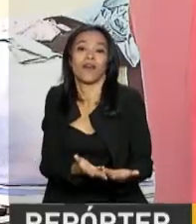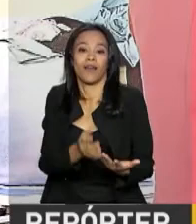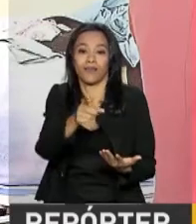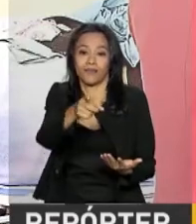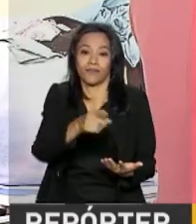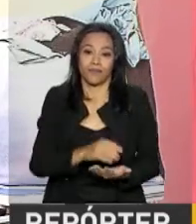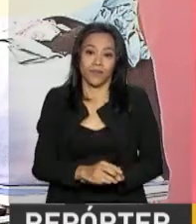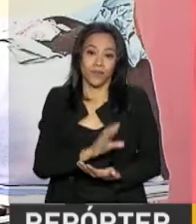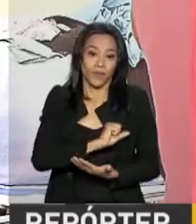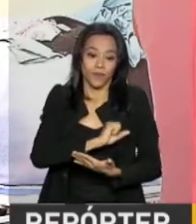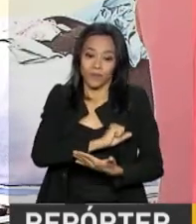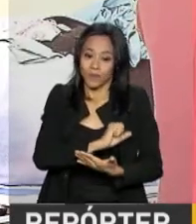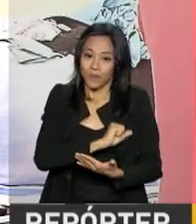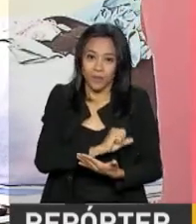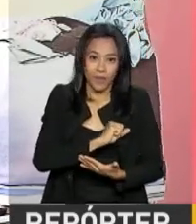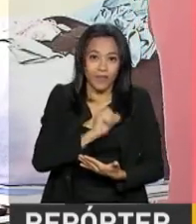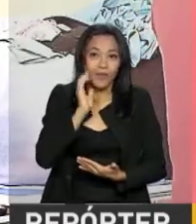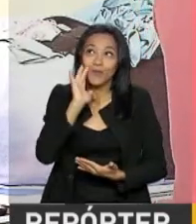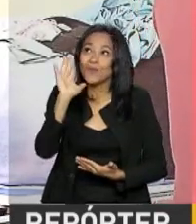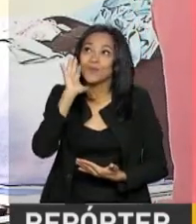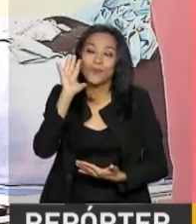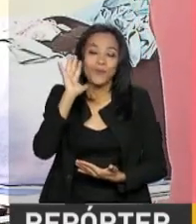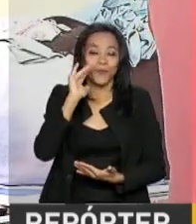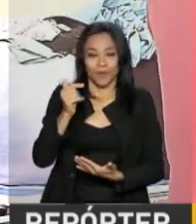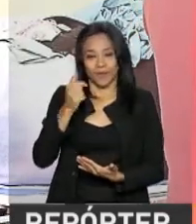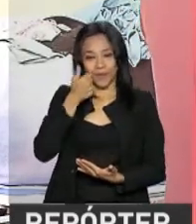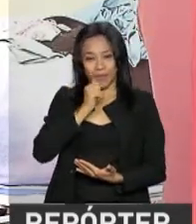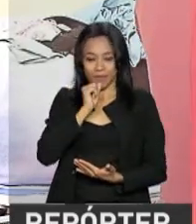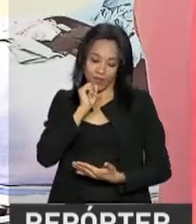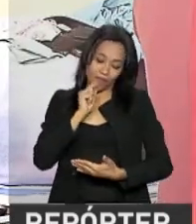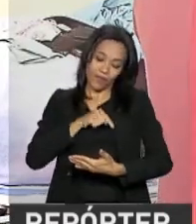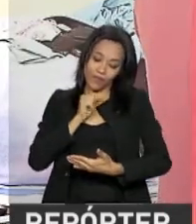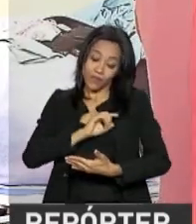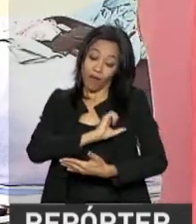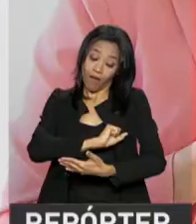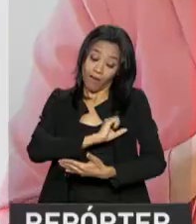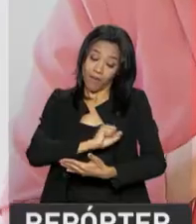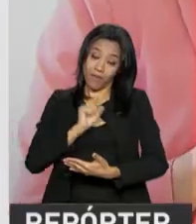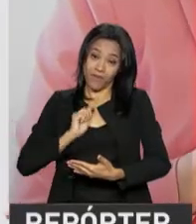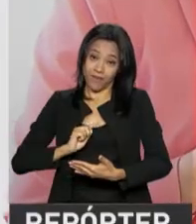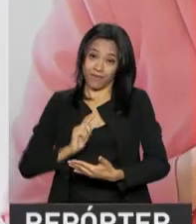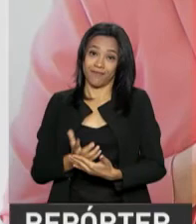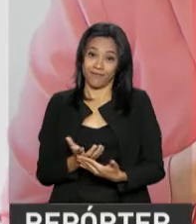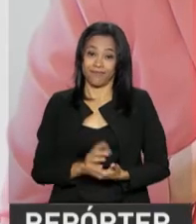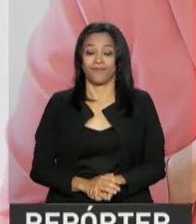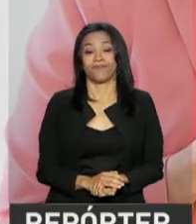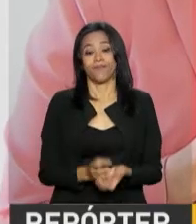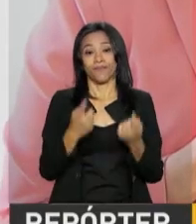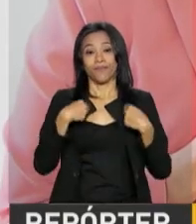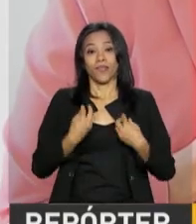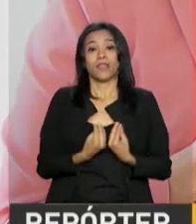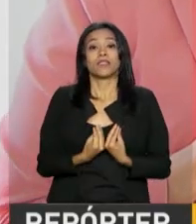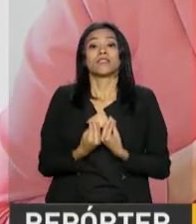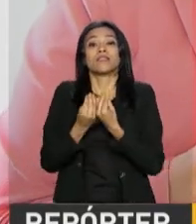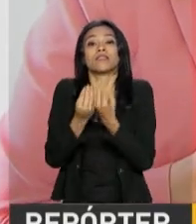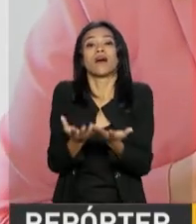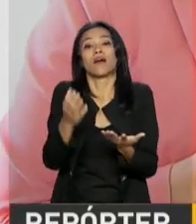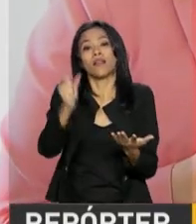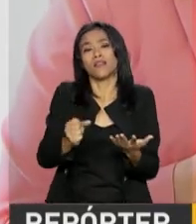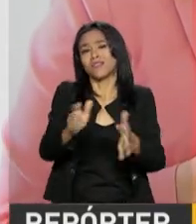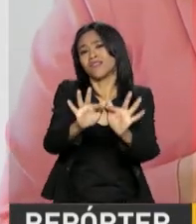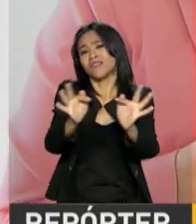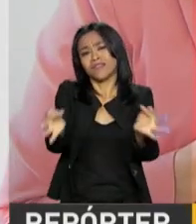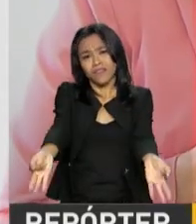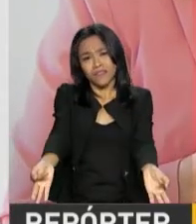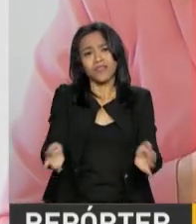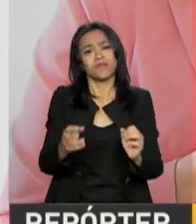muito. O sonho da mamãe, né? Você pega nos peitos. A doação de leite materno é um gesto simples